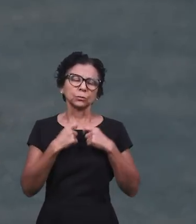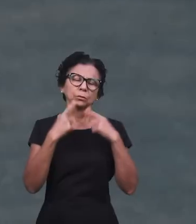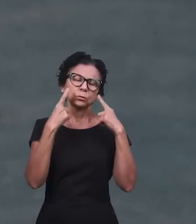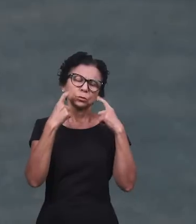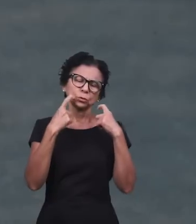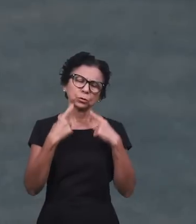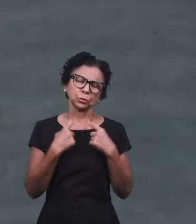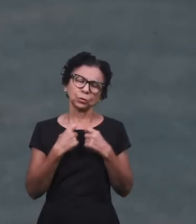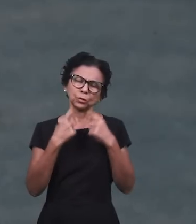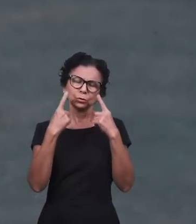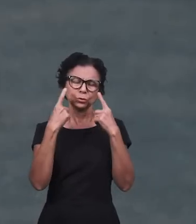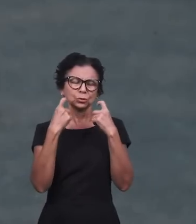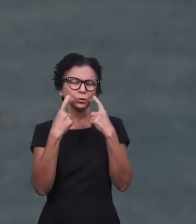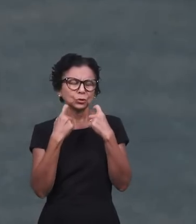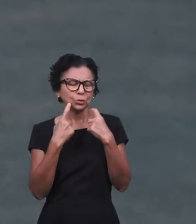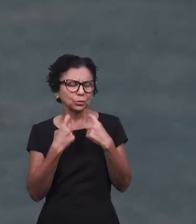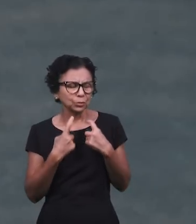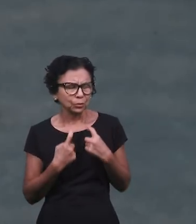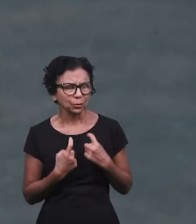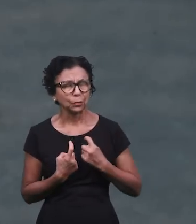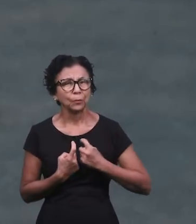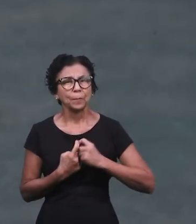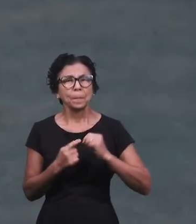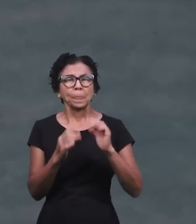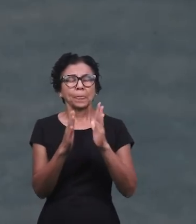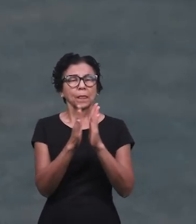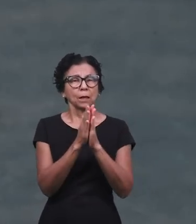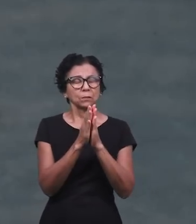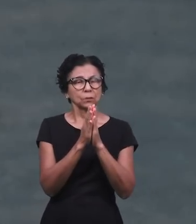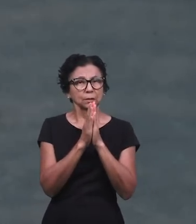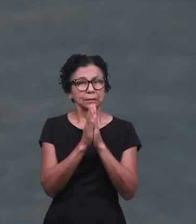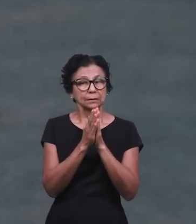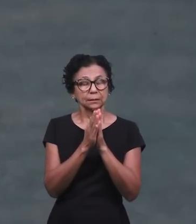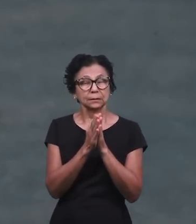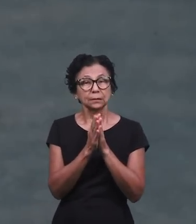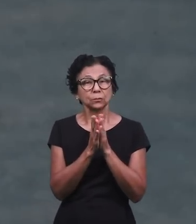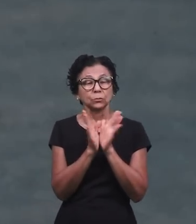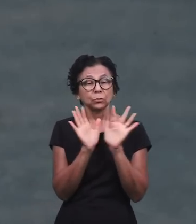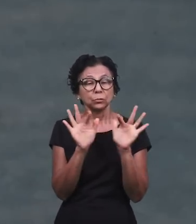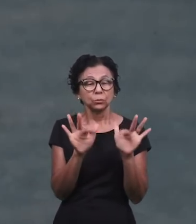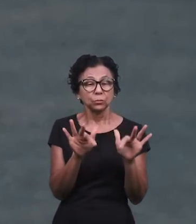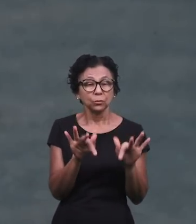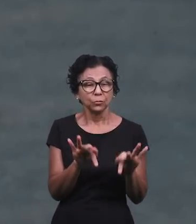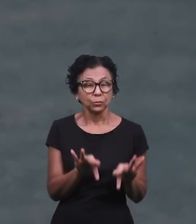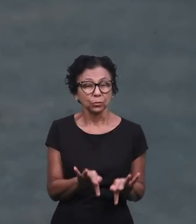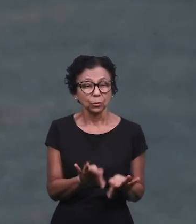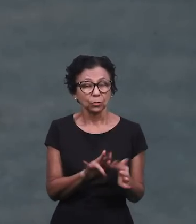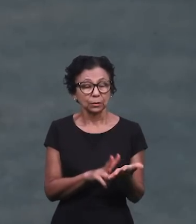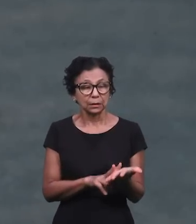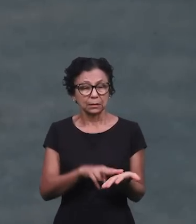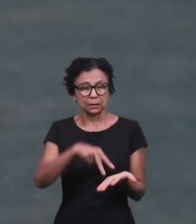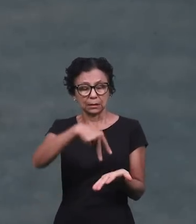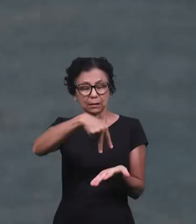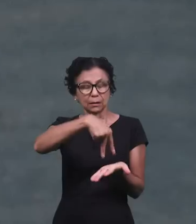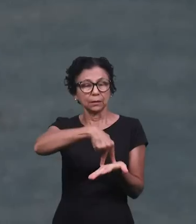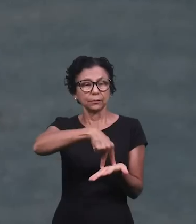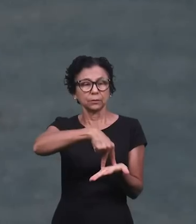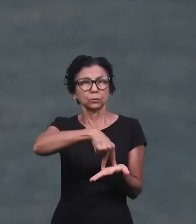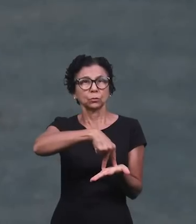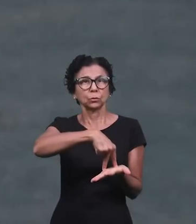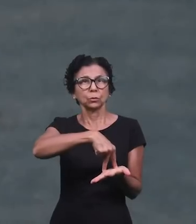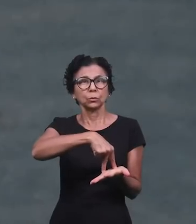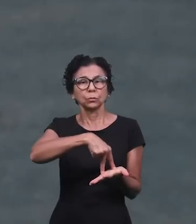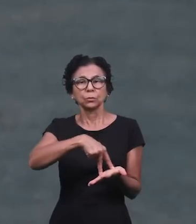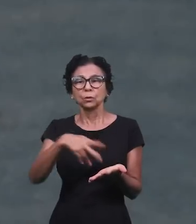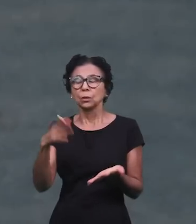muito. No final daquela oração, quando o Senhor falou ali com ela e tal, que ela se levantou, o pai delas também